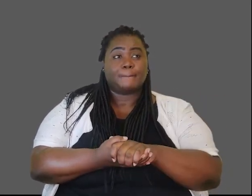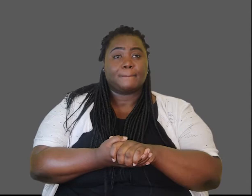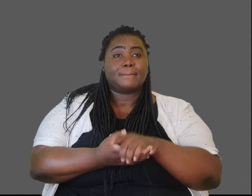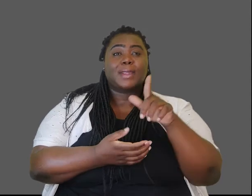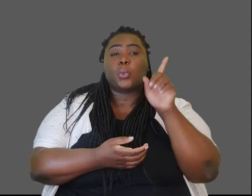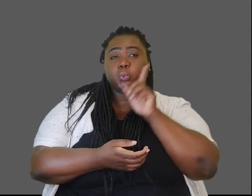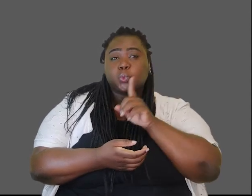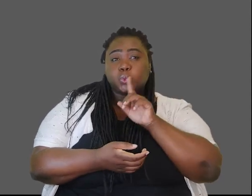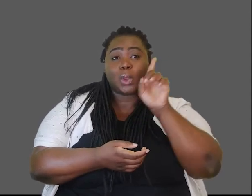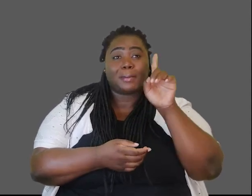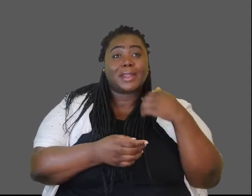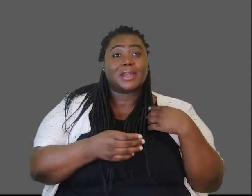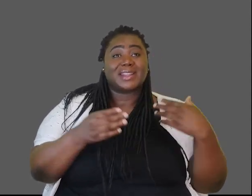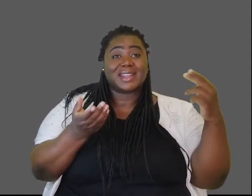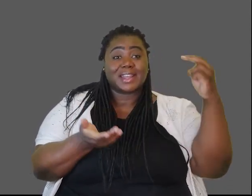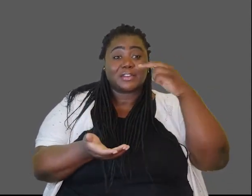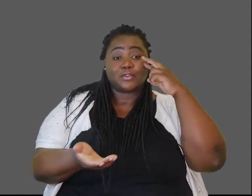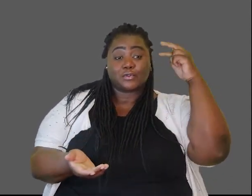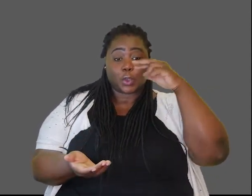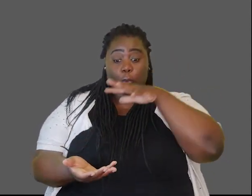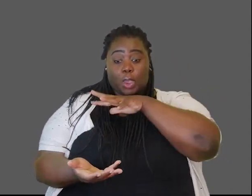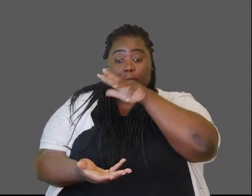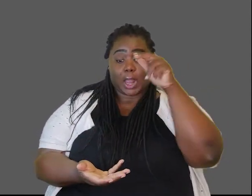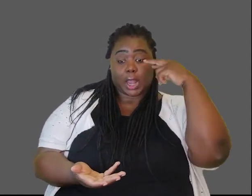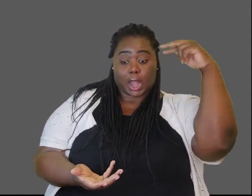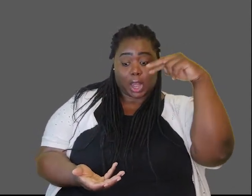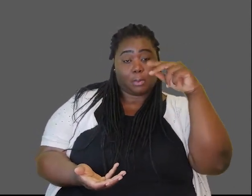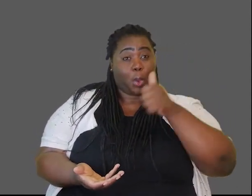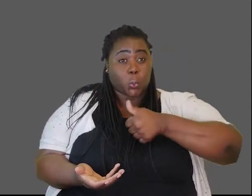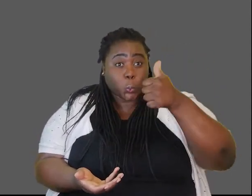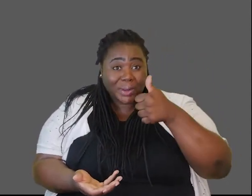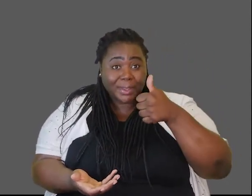foi aquele americano, o primeiro que entrou em órbita da Terra.